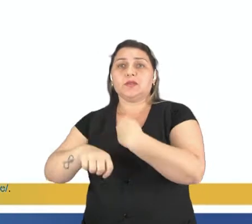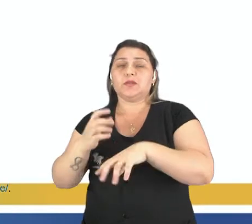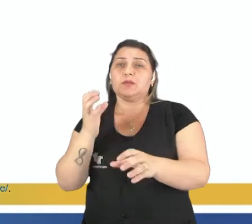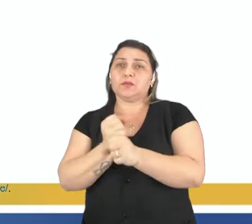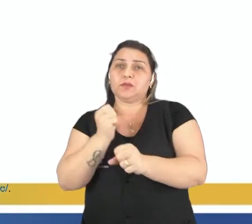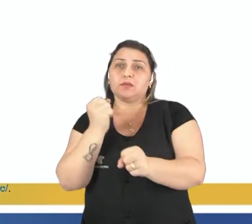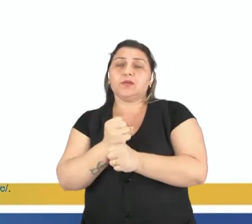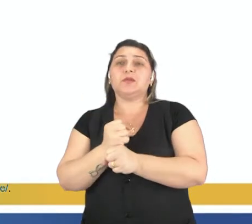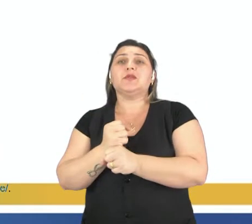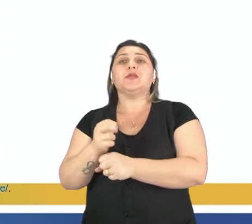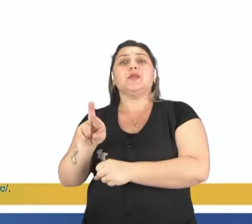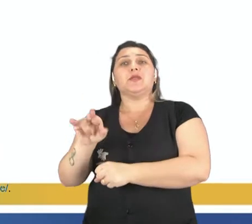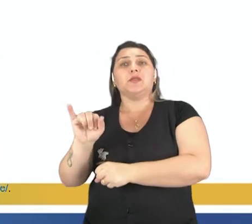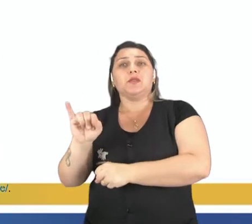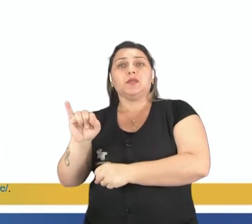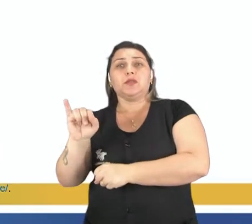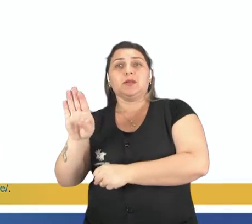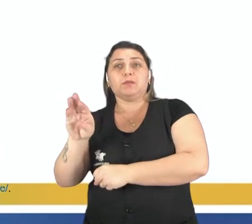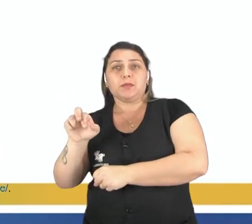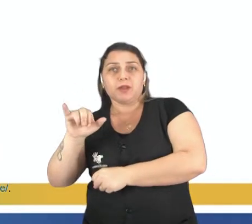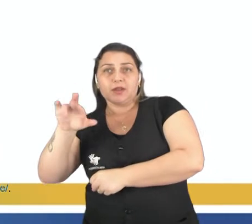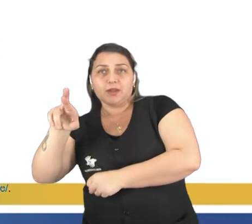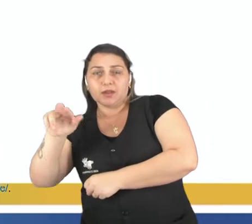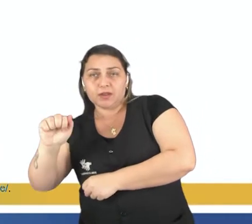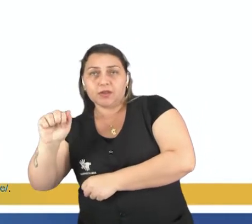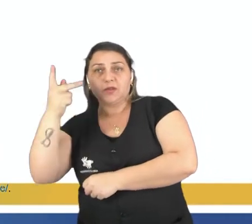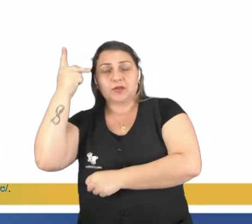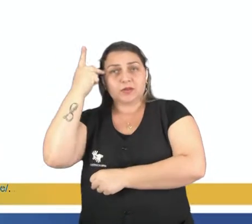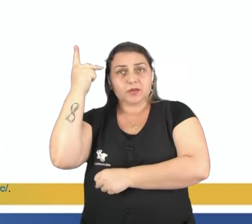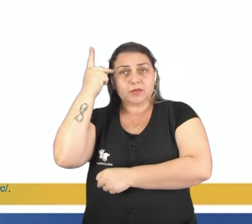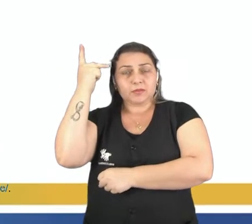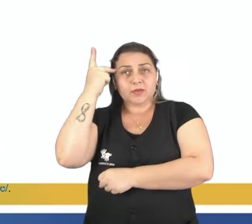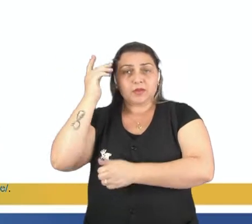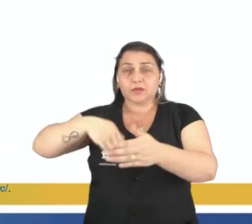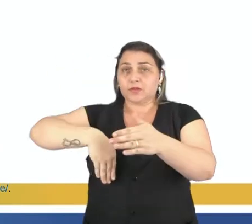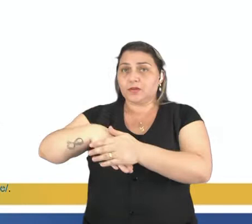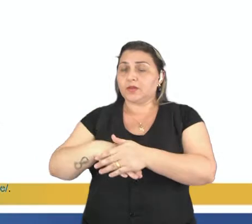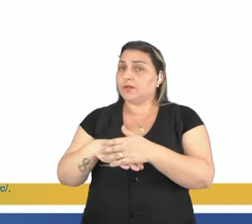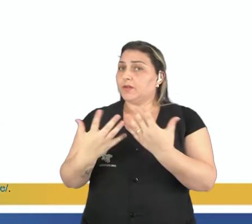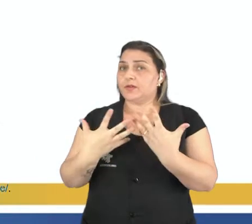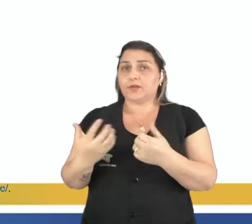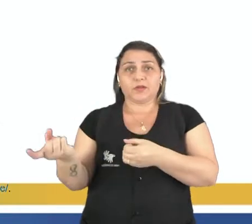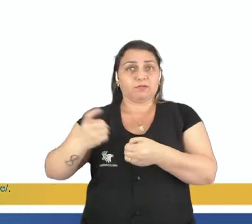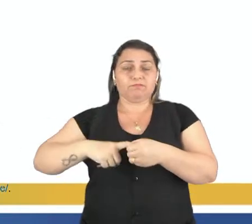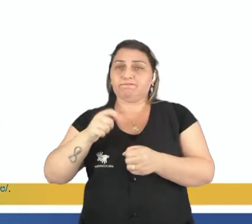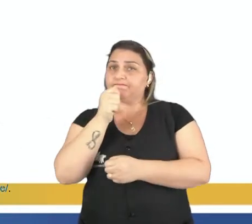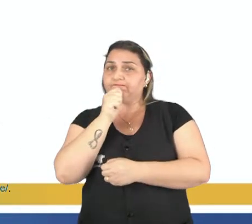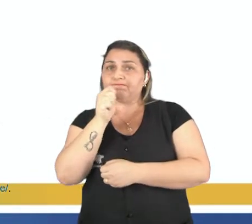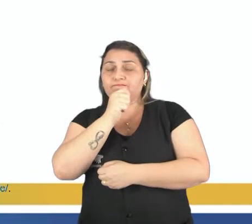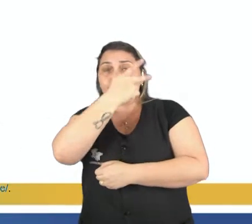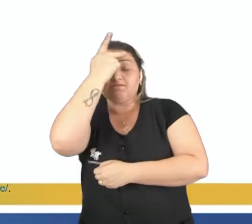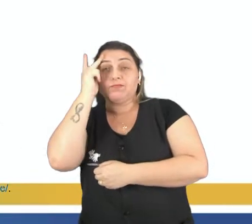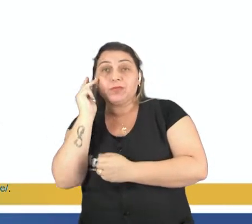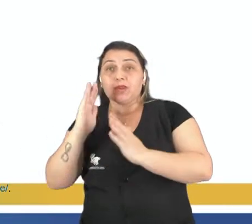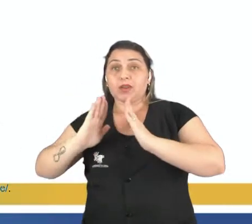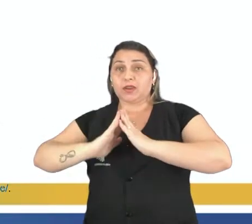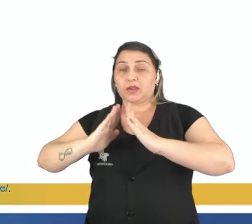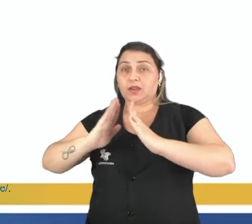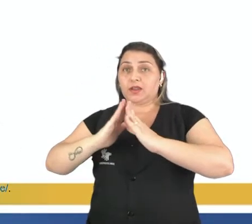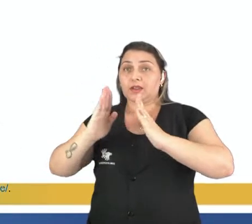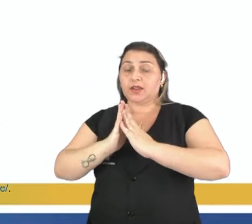de Ribeirão Preto, da USP, o encanto do futebol não foi retomado. As pessoas estão em casa